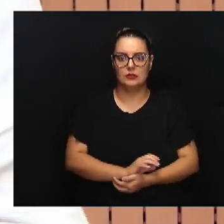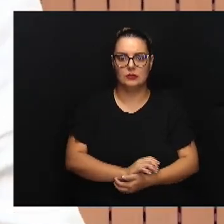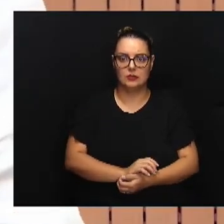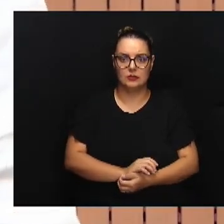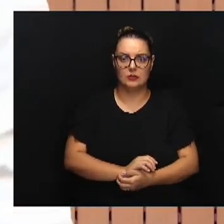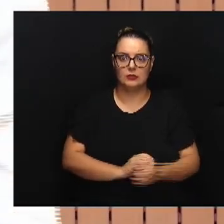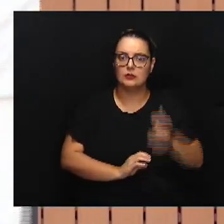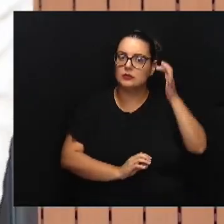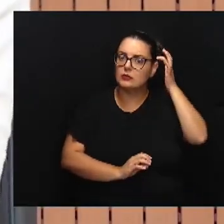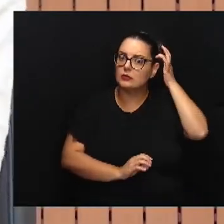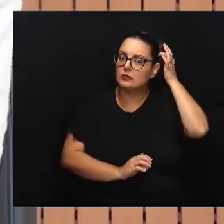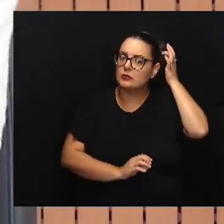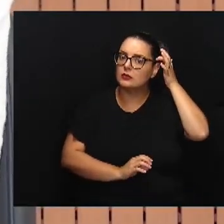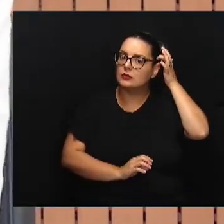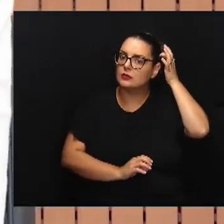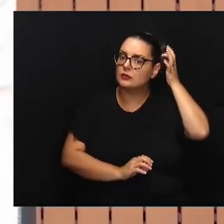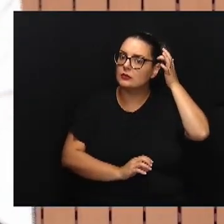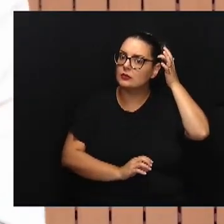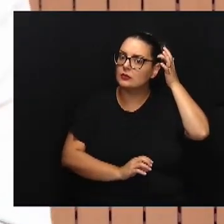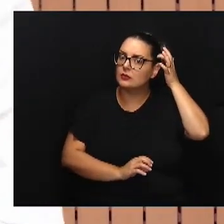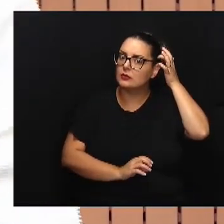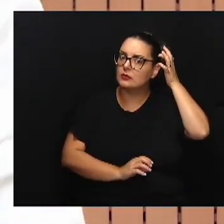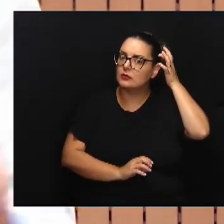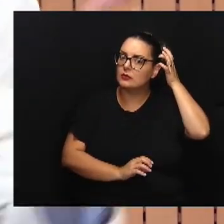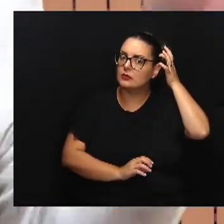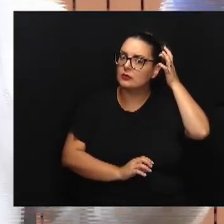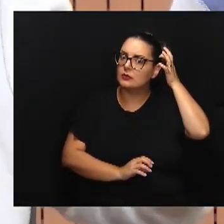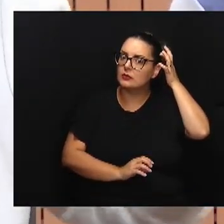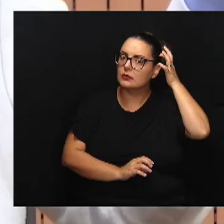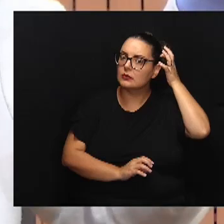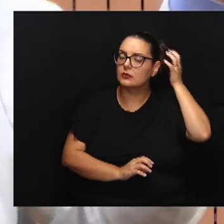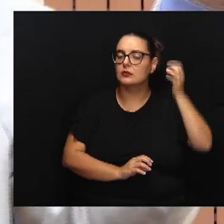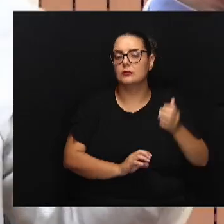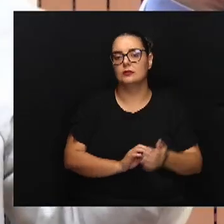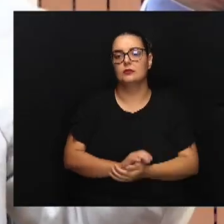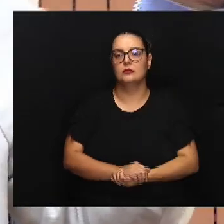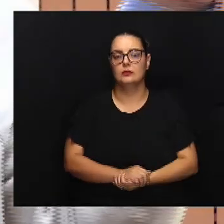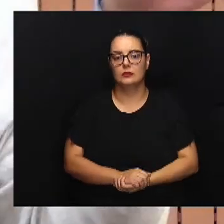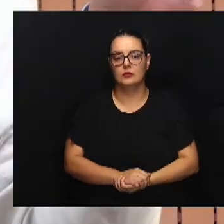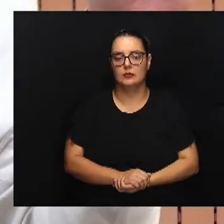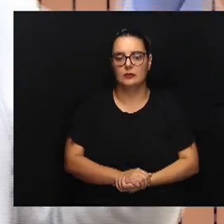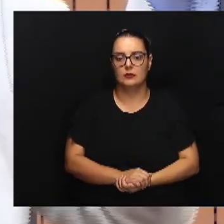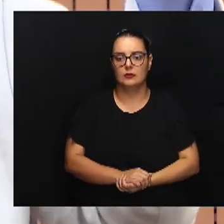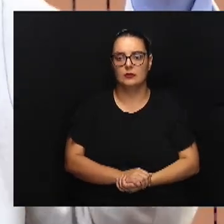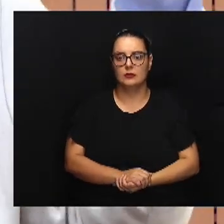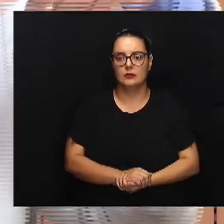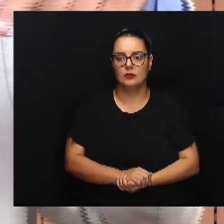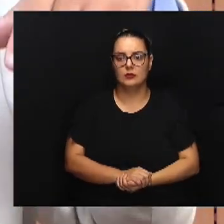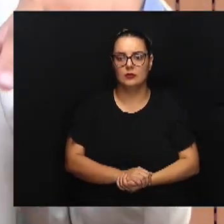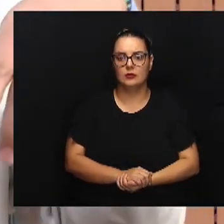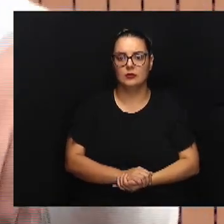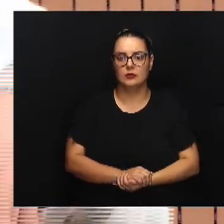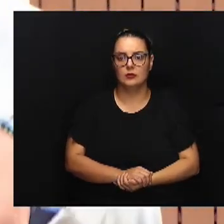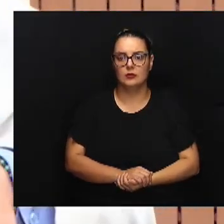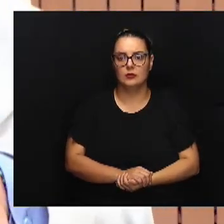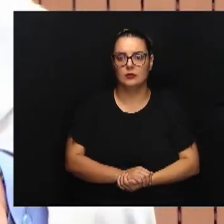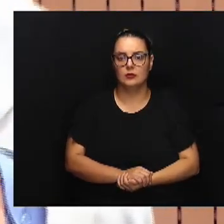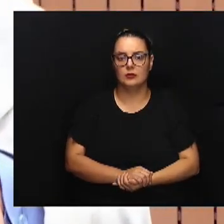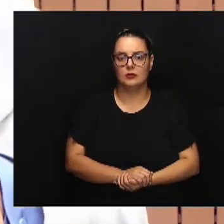Eu não sei mais, porque não está Opa, aqui não está lá, não, na tela. Agora está, o segundo